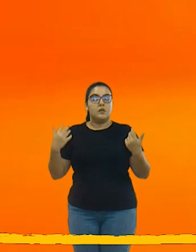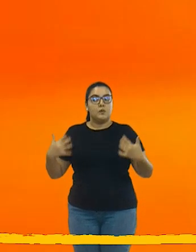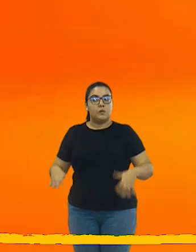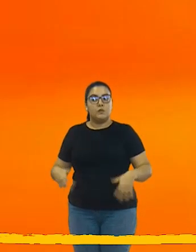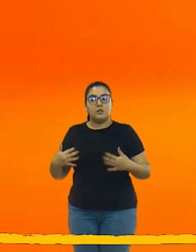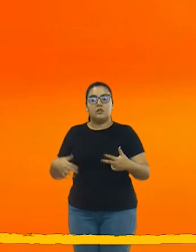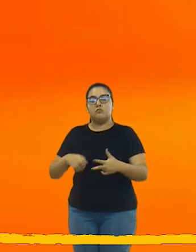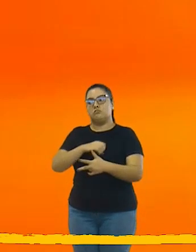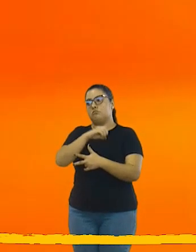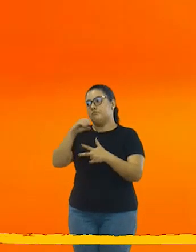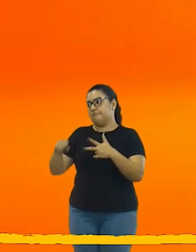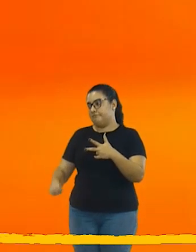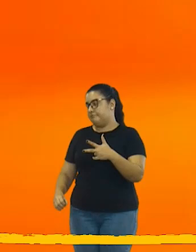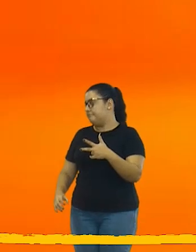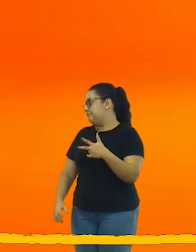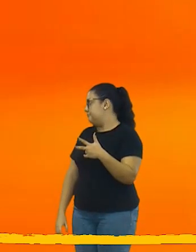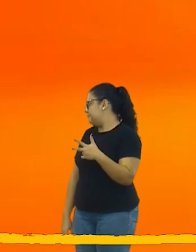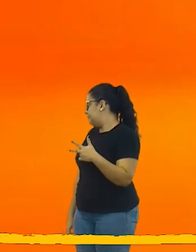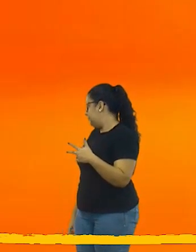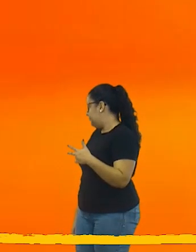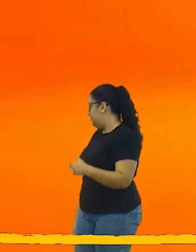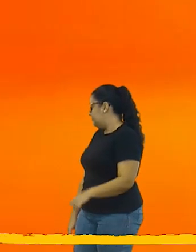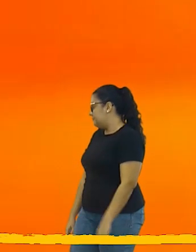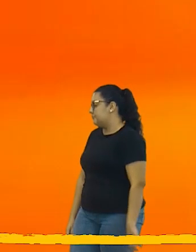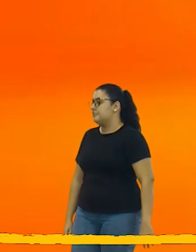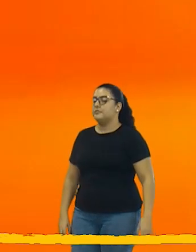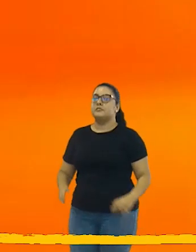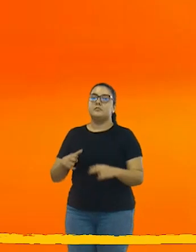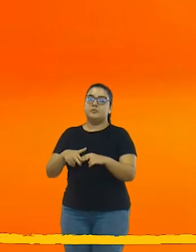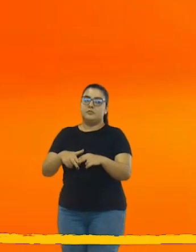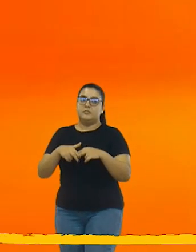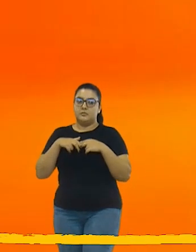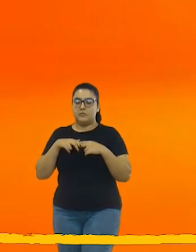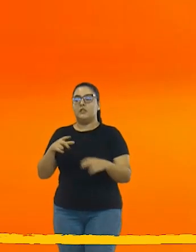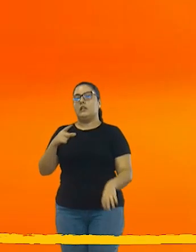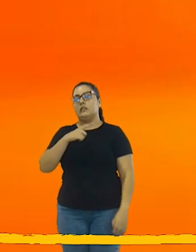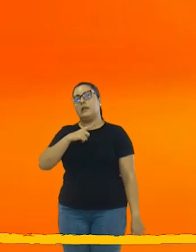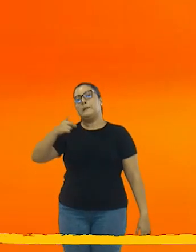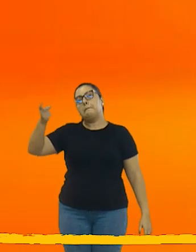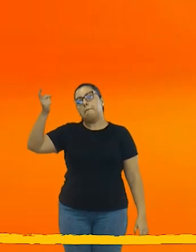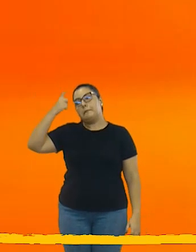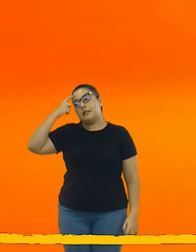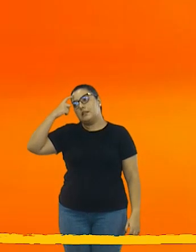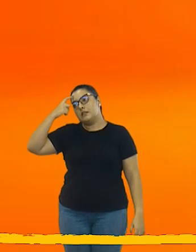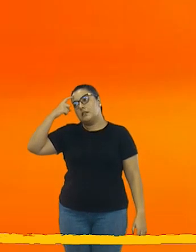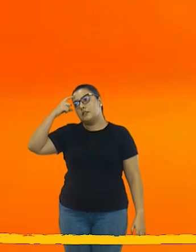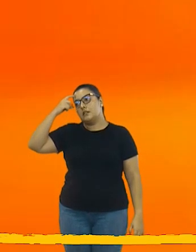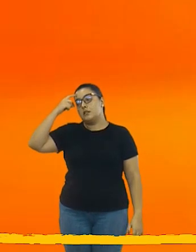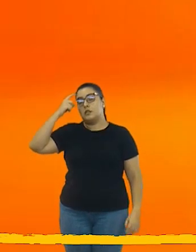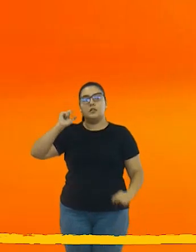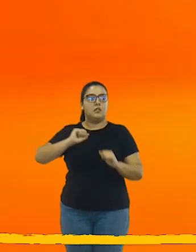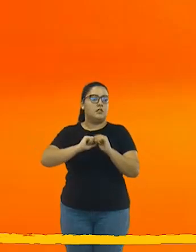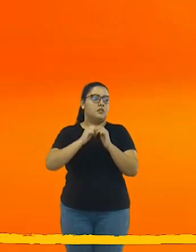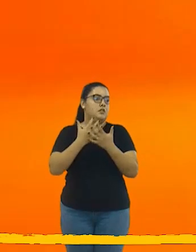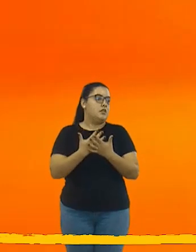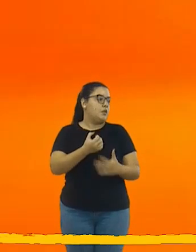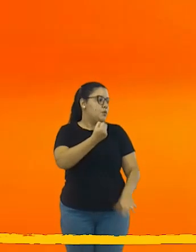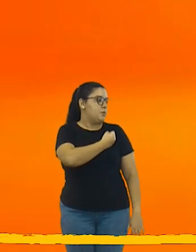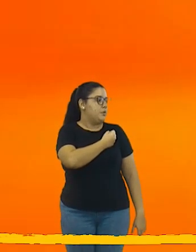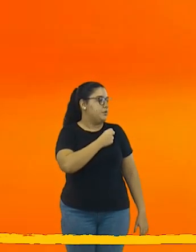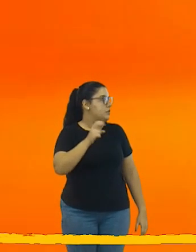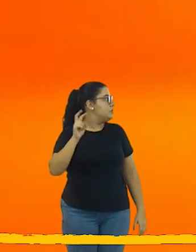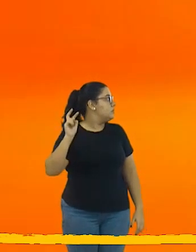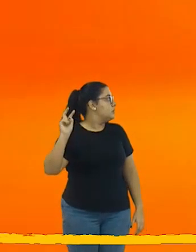Exame Nacional do Ensino Médio. Para isso, a gente pensa no slide número